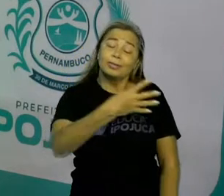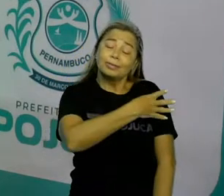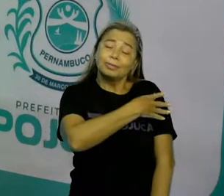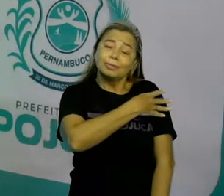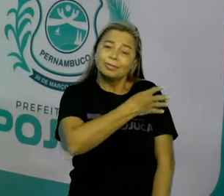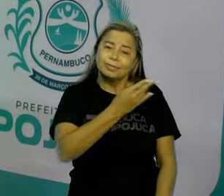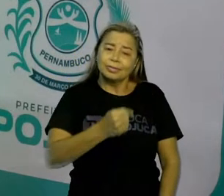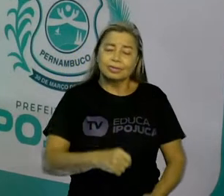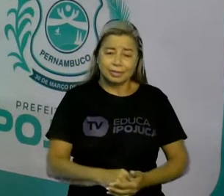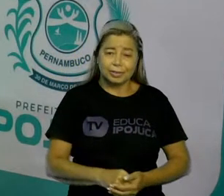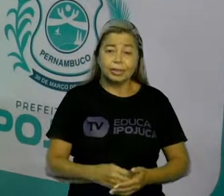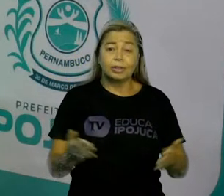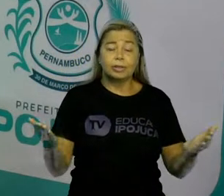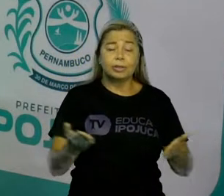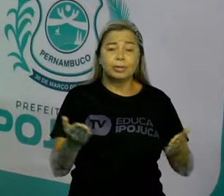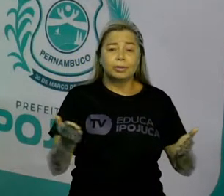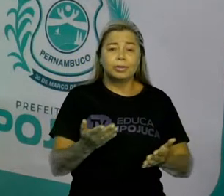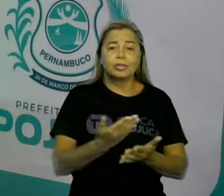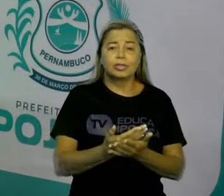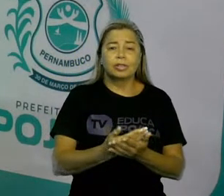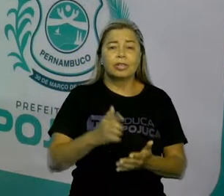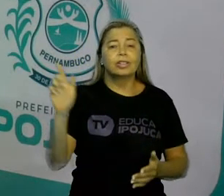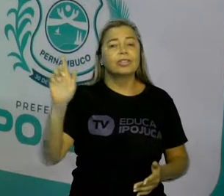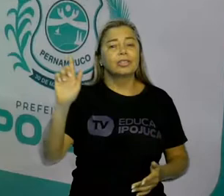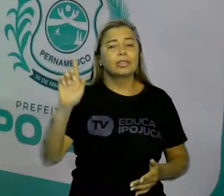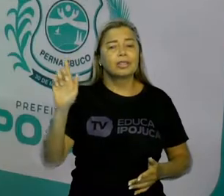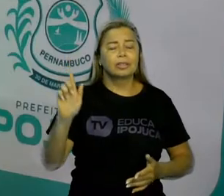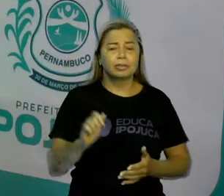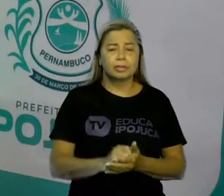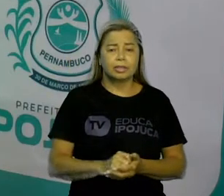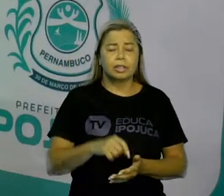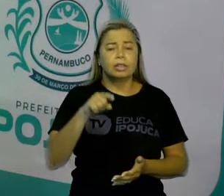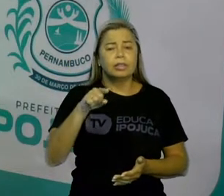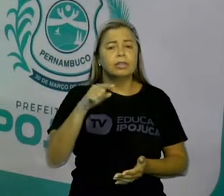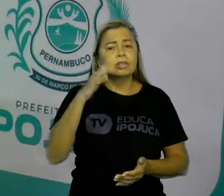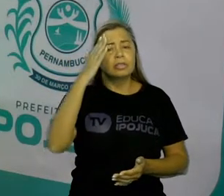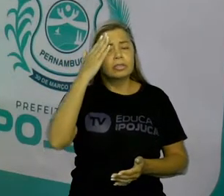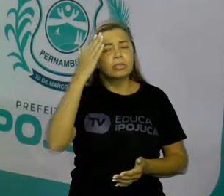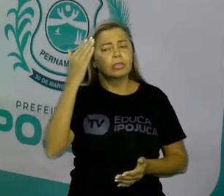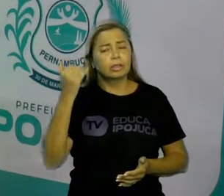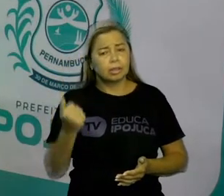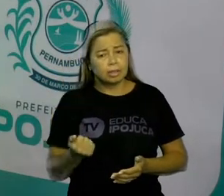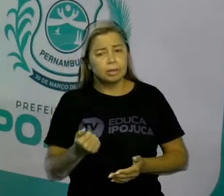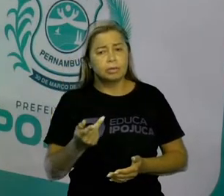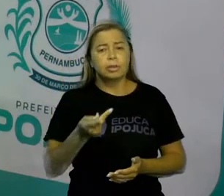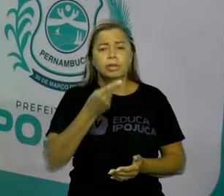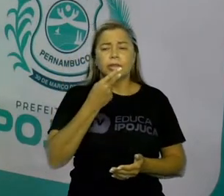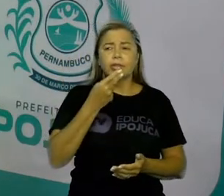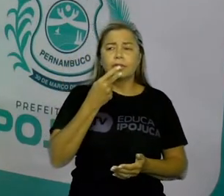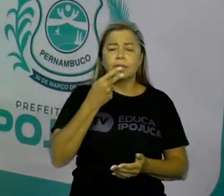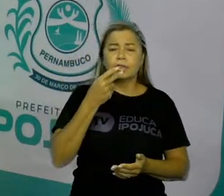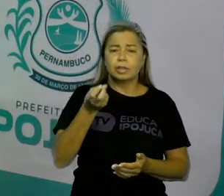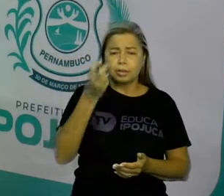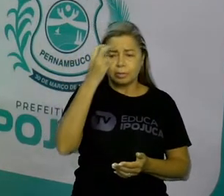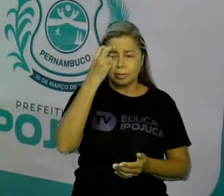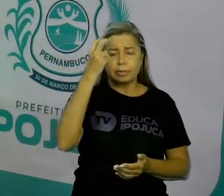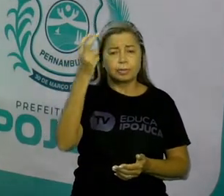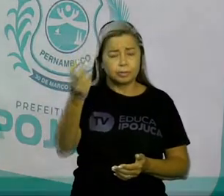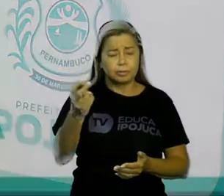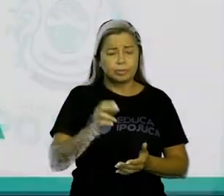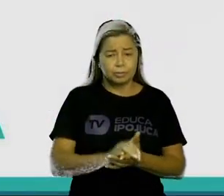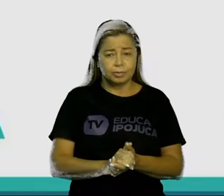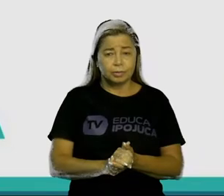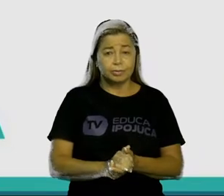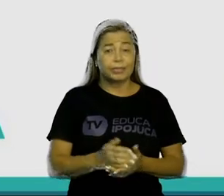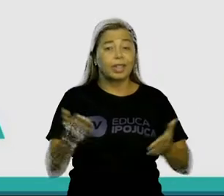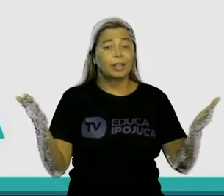Lembra que a gente falou sobre traços culturais, né? A gente está aprendendo sobre a cultura. Hoje vamos ver um pouco, para a gente entender o que é cultura, sobre